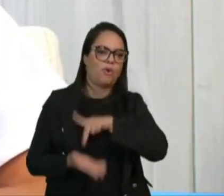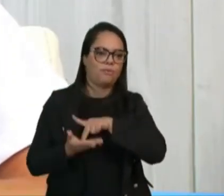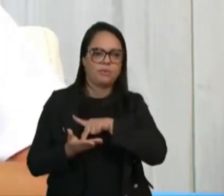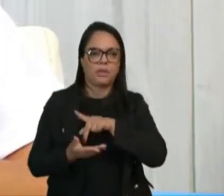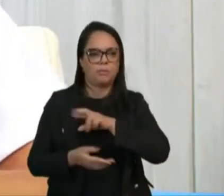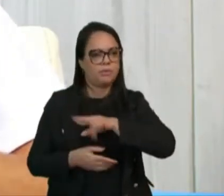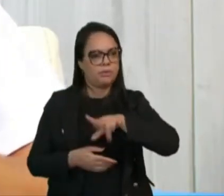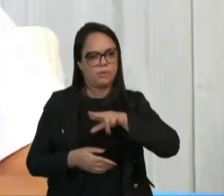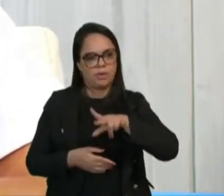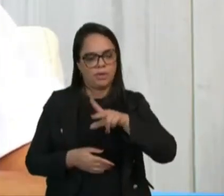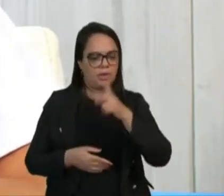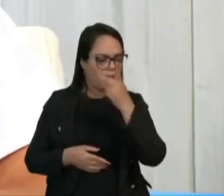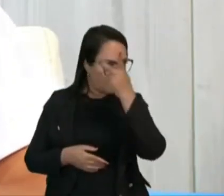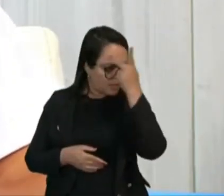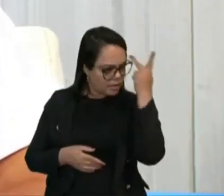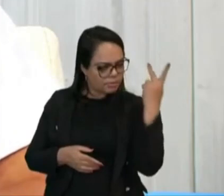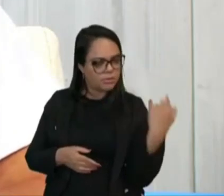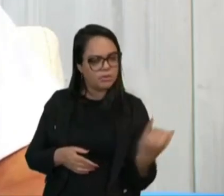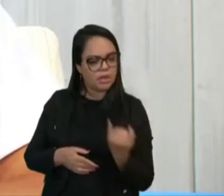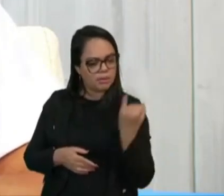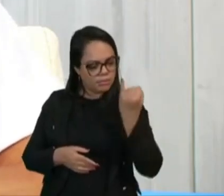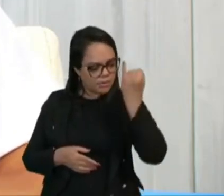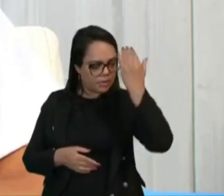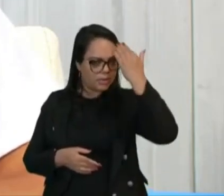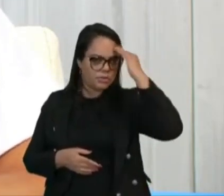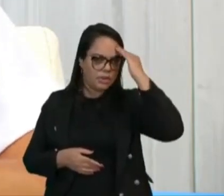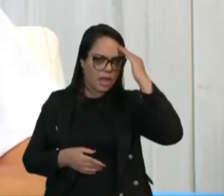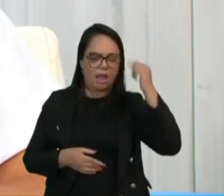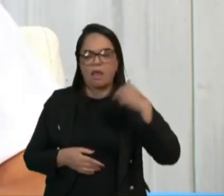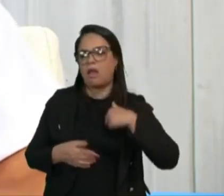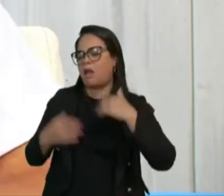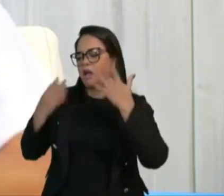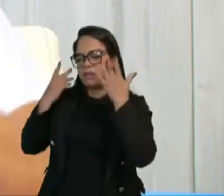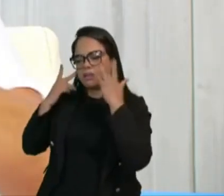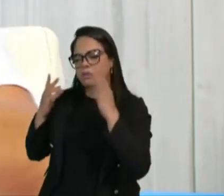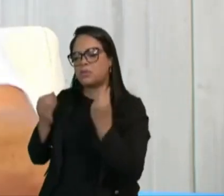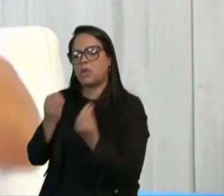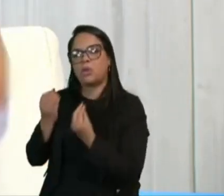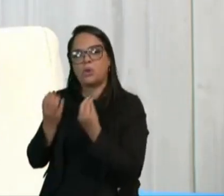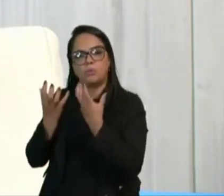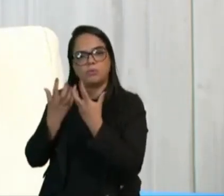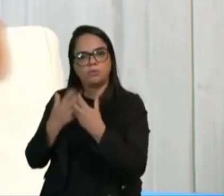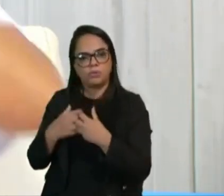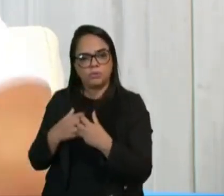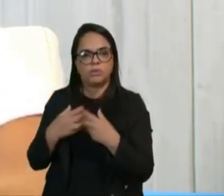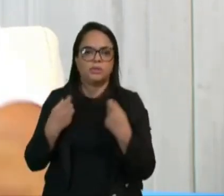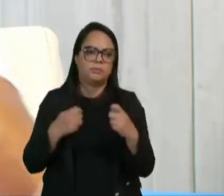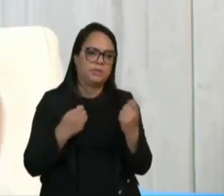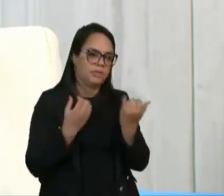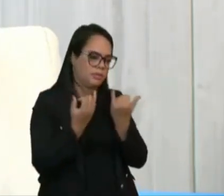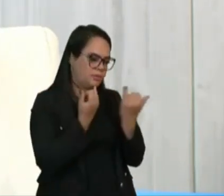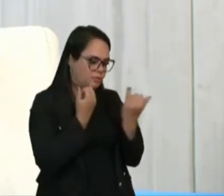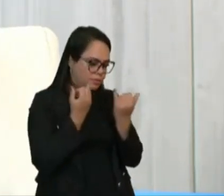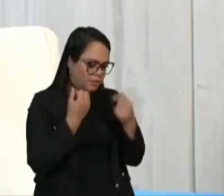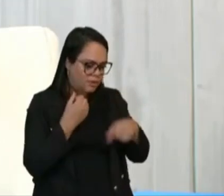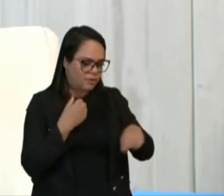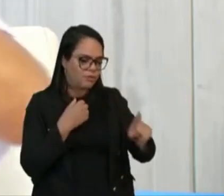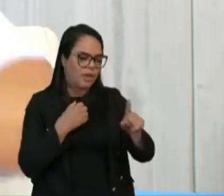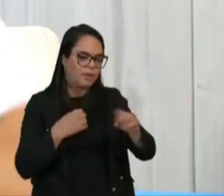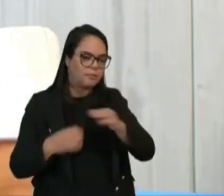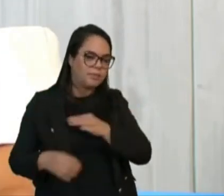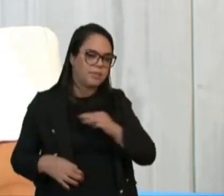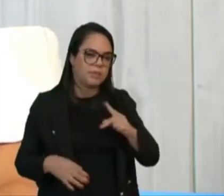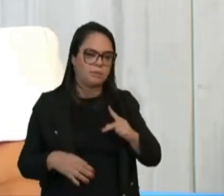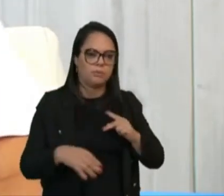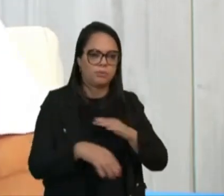Então é importante que as pessoas entendam isso. Ah, eu não sei como é que funciona. Busque informação. Vai lá no Ministério Público, converse